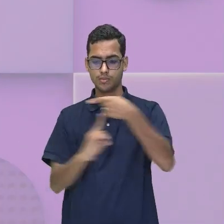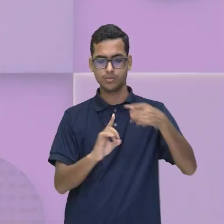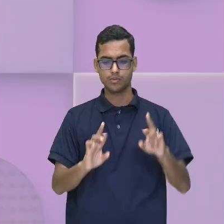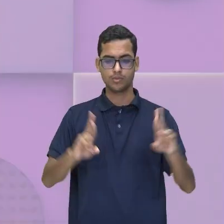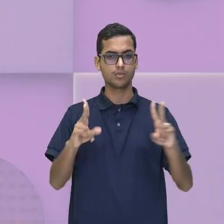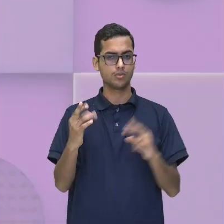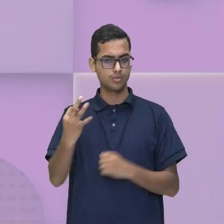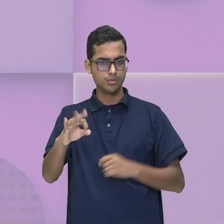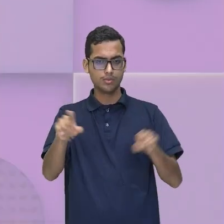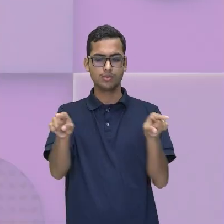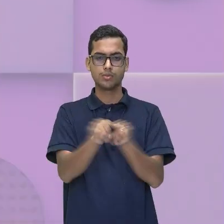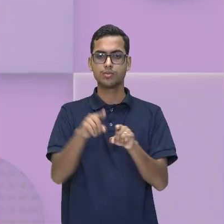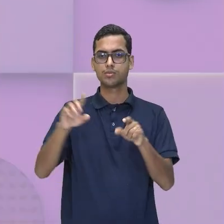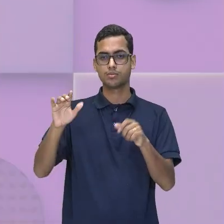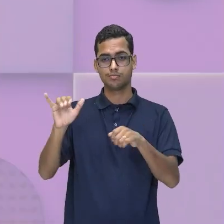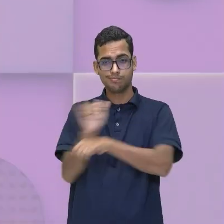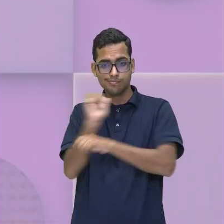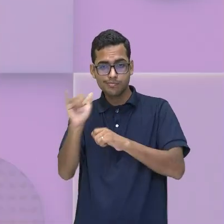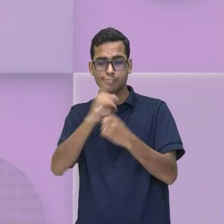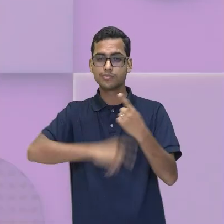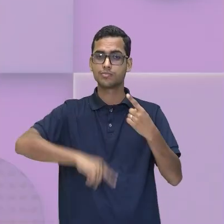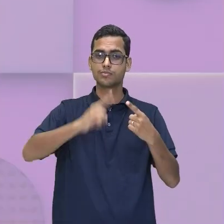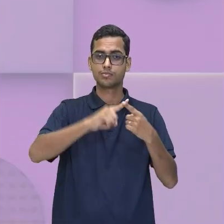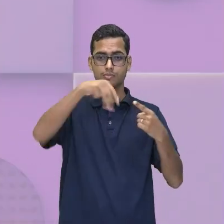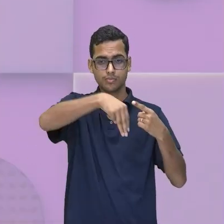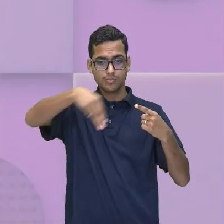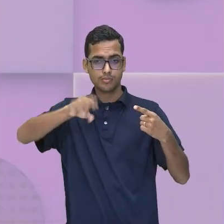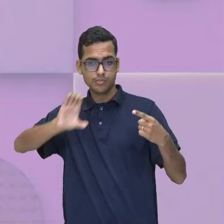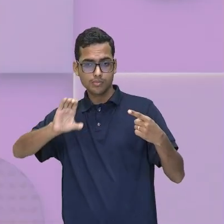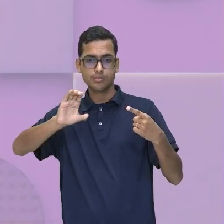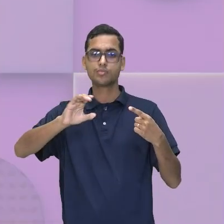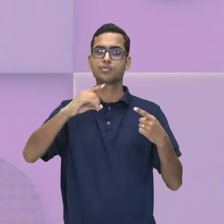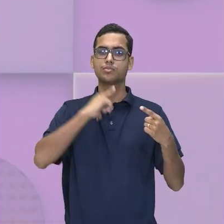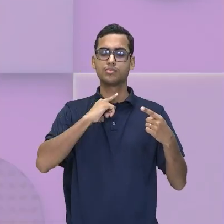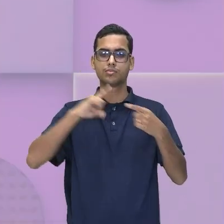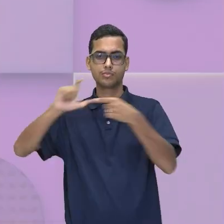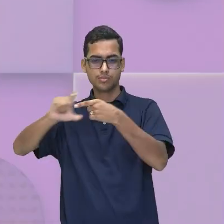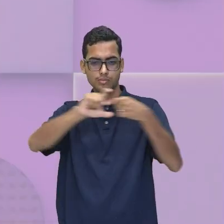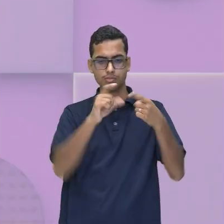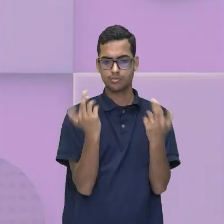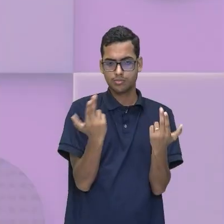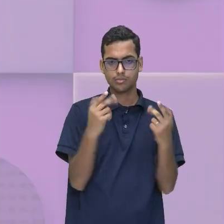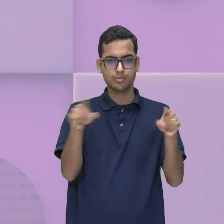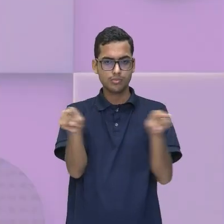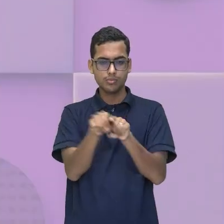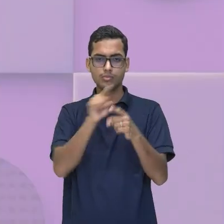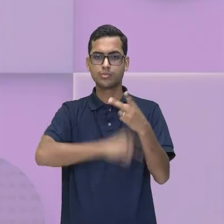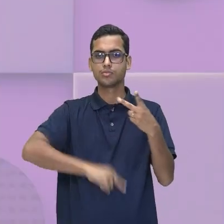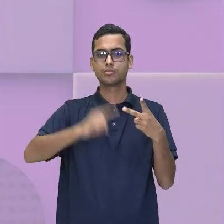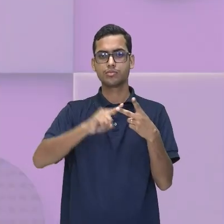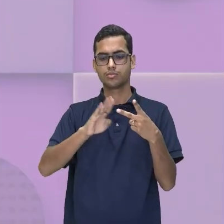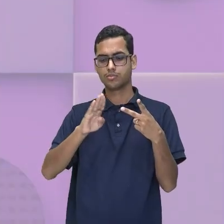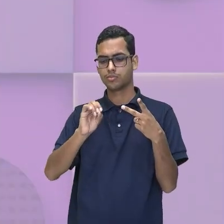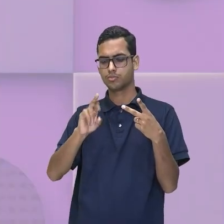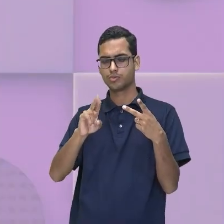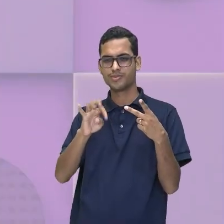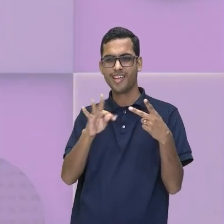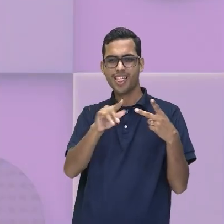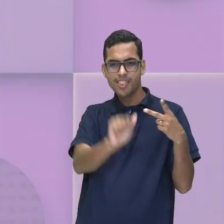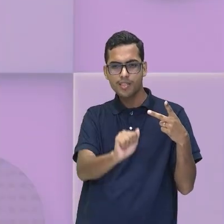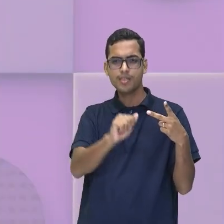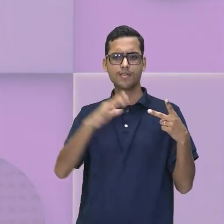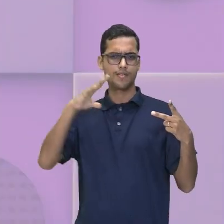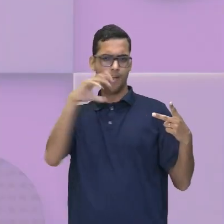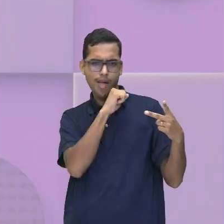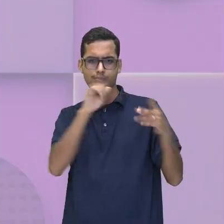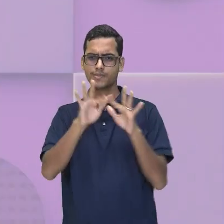tá bom? A gente viu 2 métodos, né? O método do MMC, frações equivalentes, e também o método da borboleta, que é mais